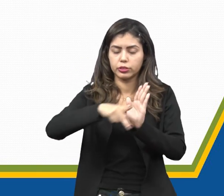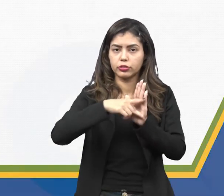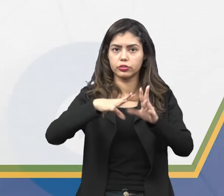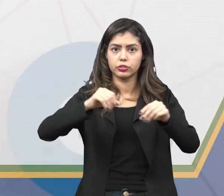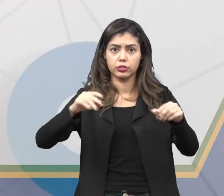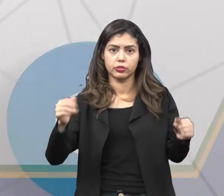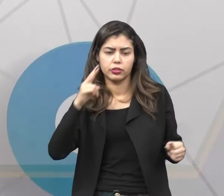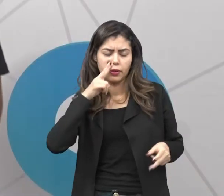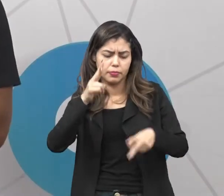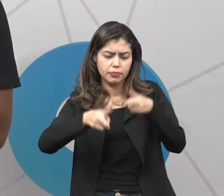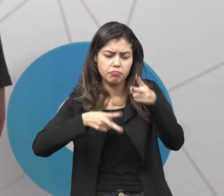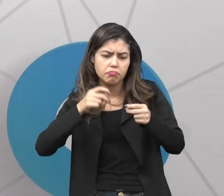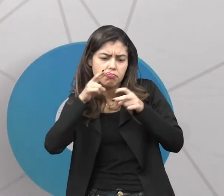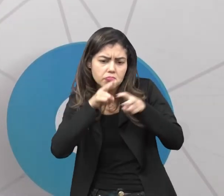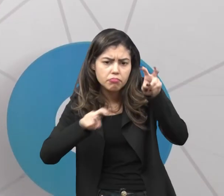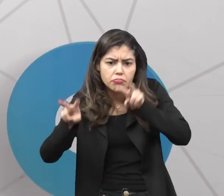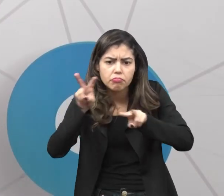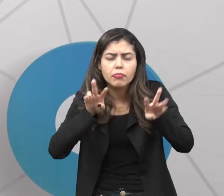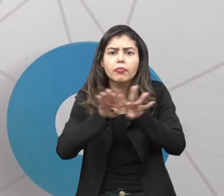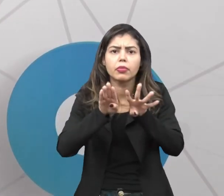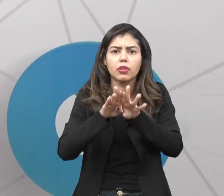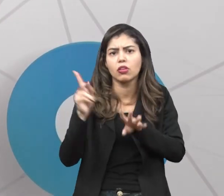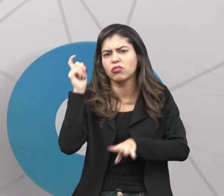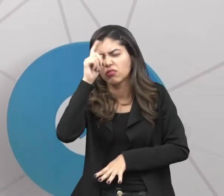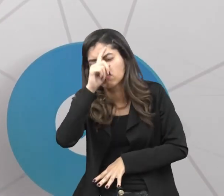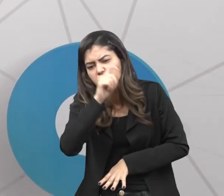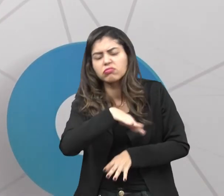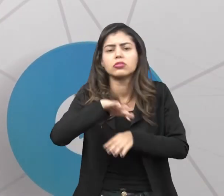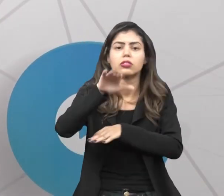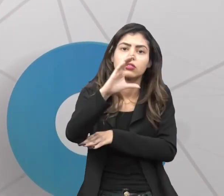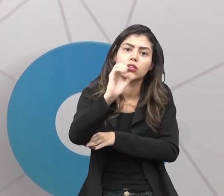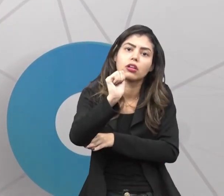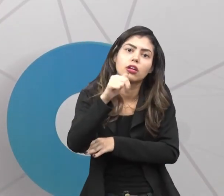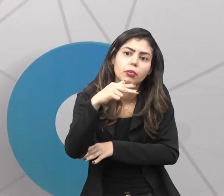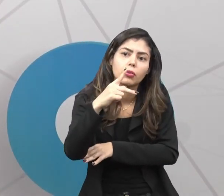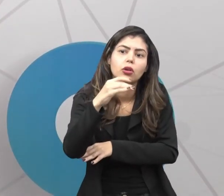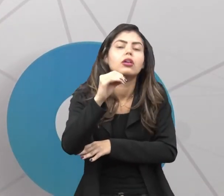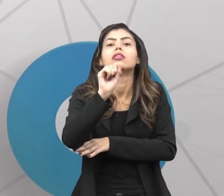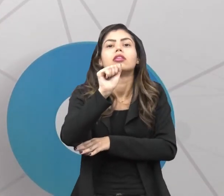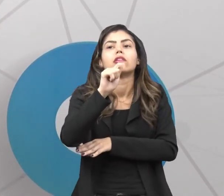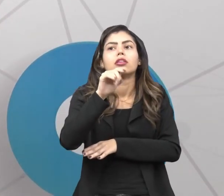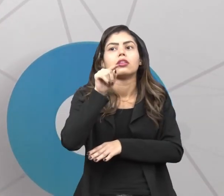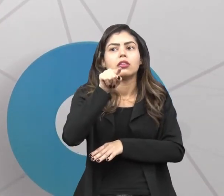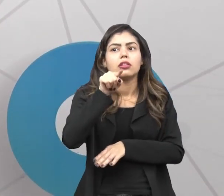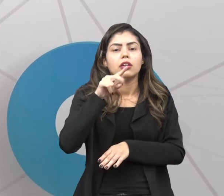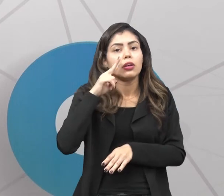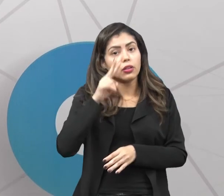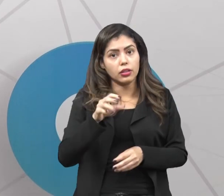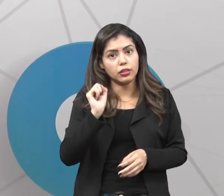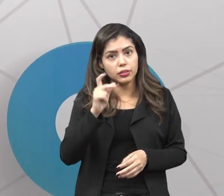vai analisar essa questão das dificuldades dos camponeses. É muito interessante que você acesse isso aí, tá bom?